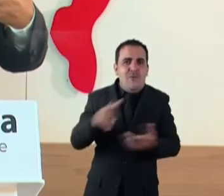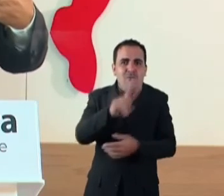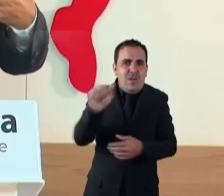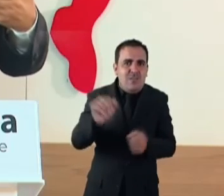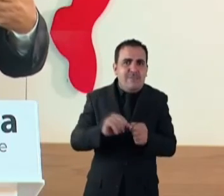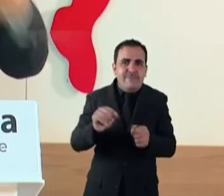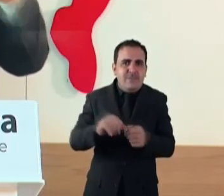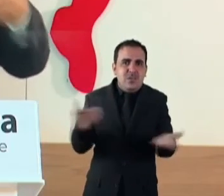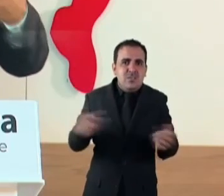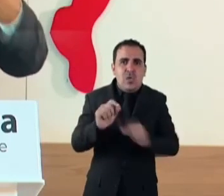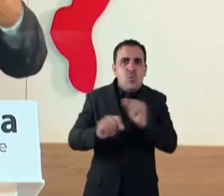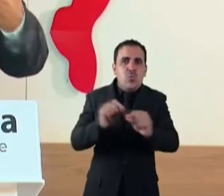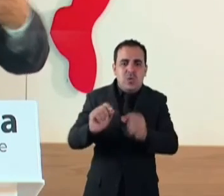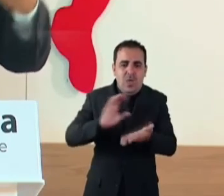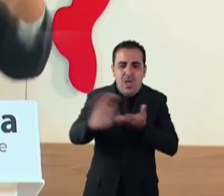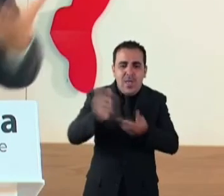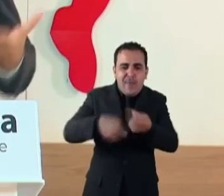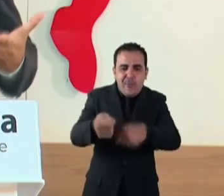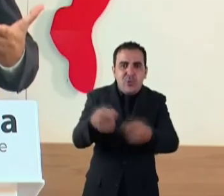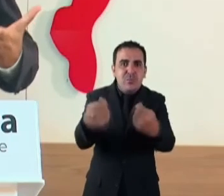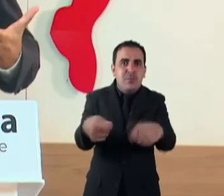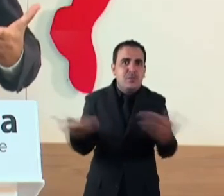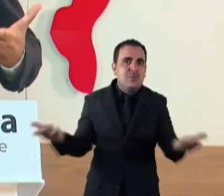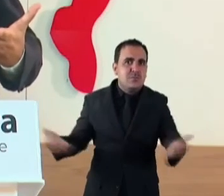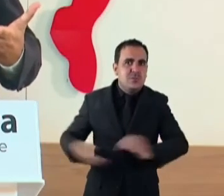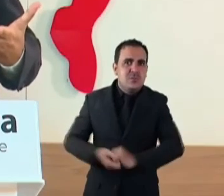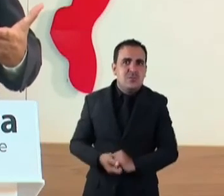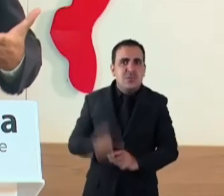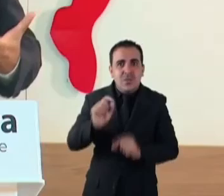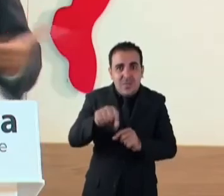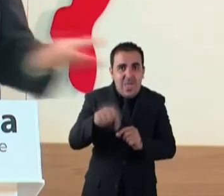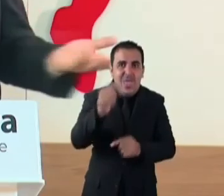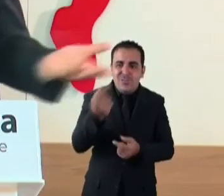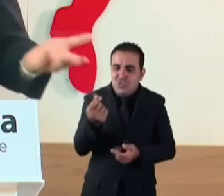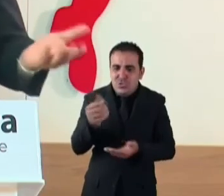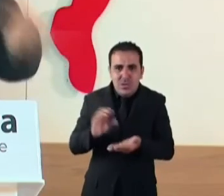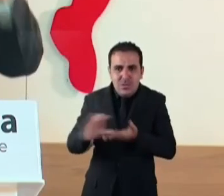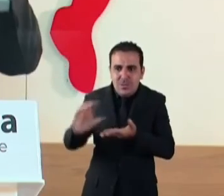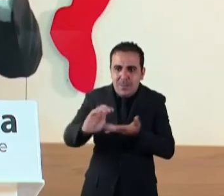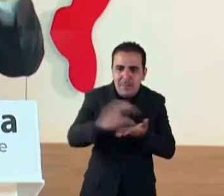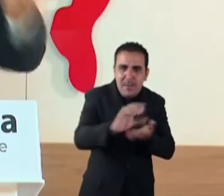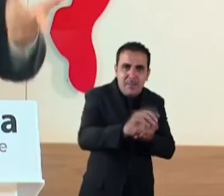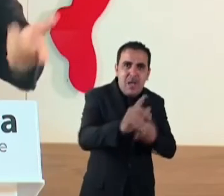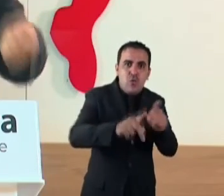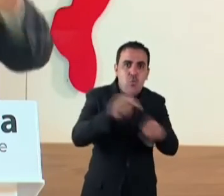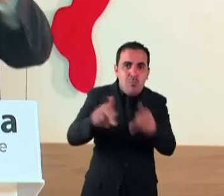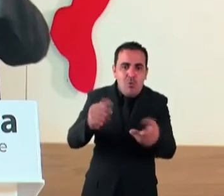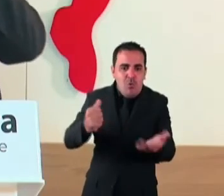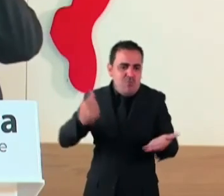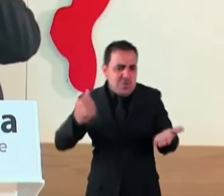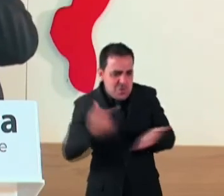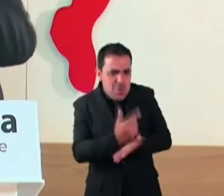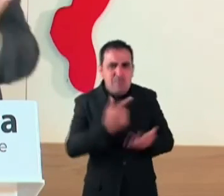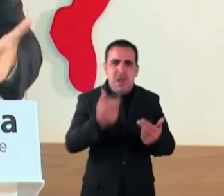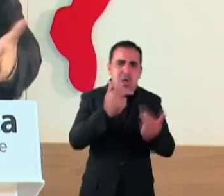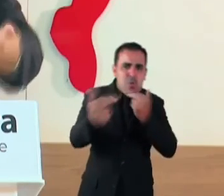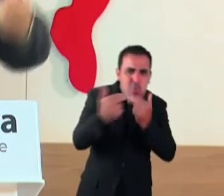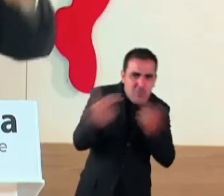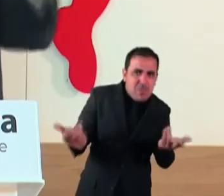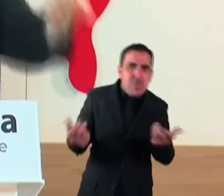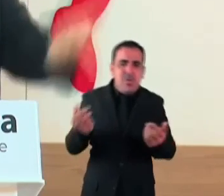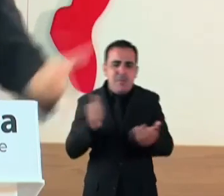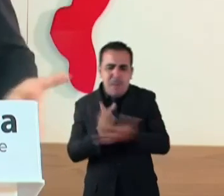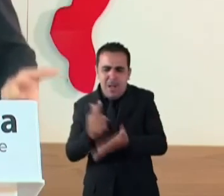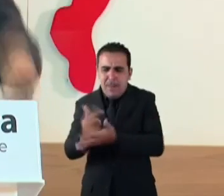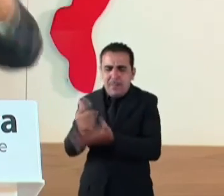gerará aquilo que a economia está precisando, que é dinheiro da mão do povo para poder comprar, para poder comer, para